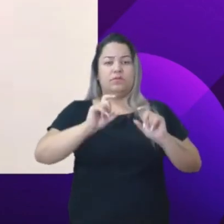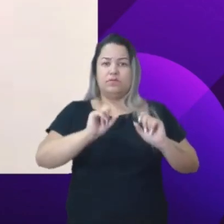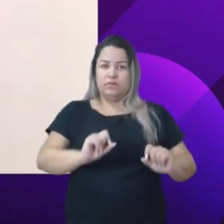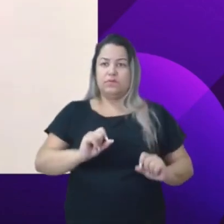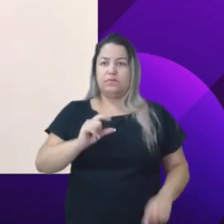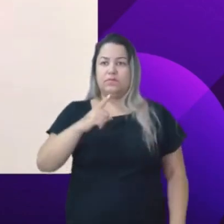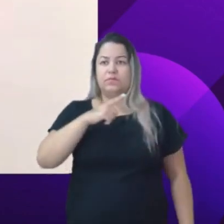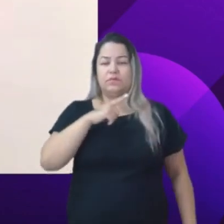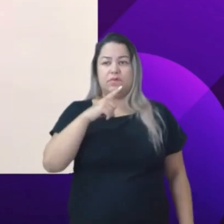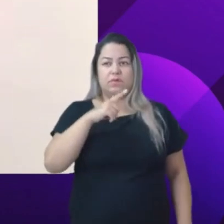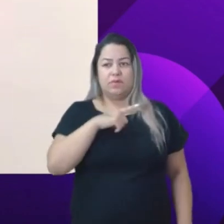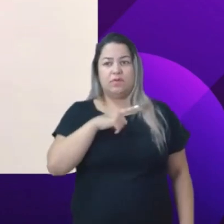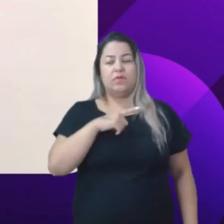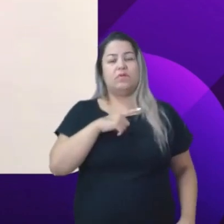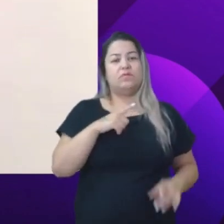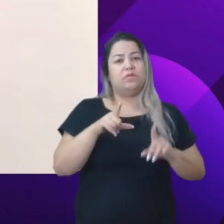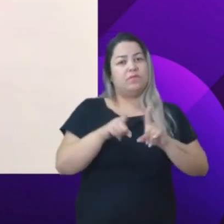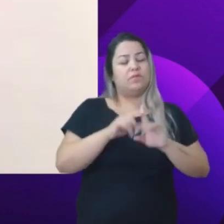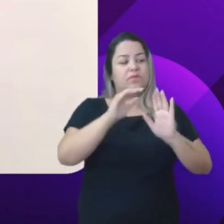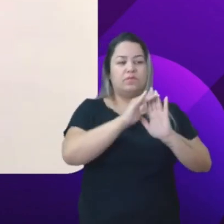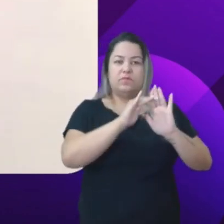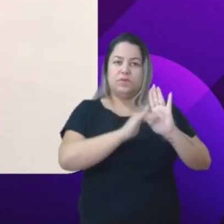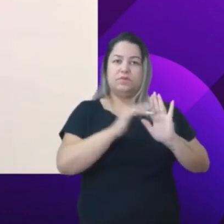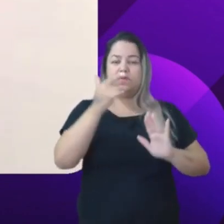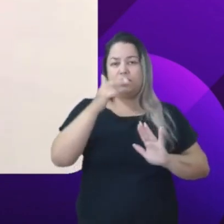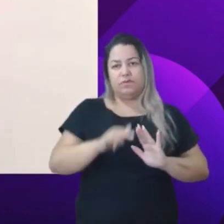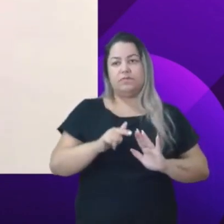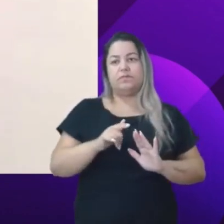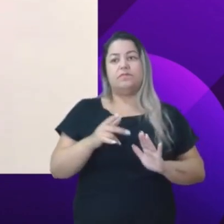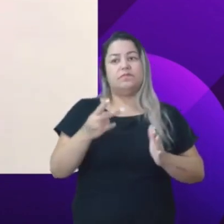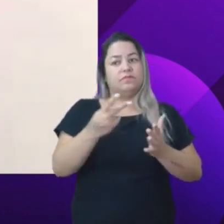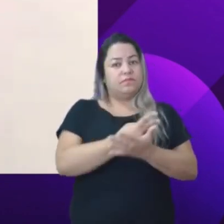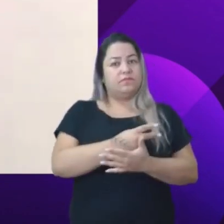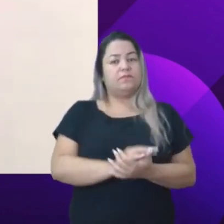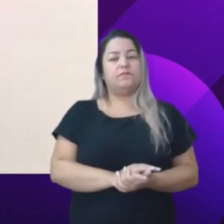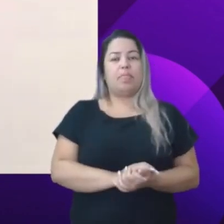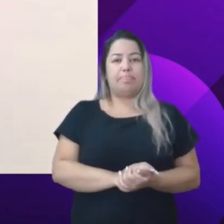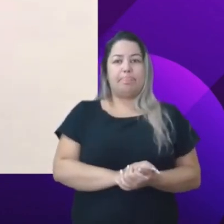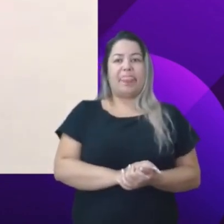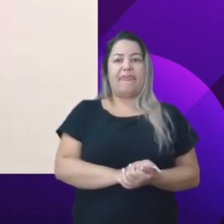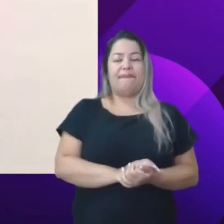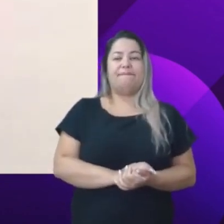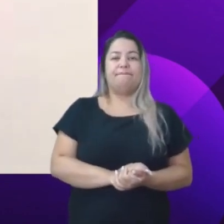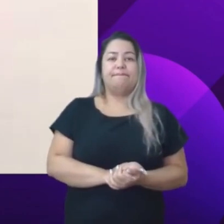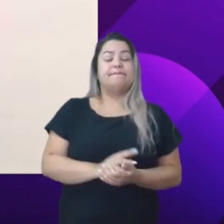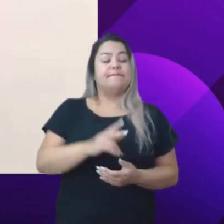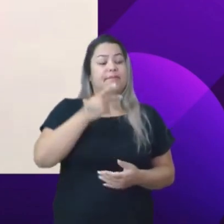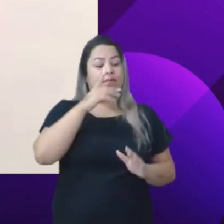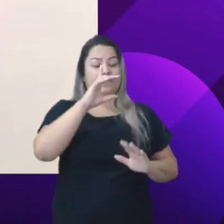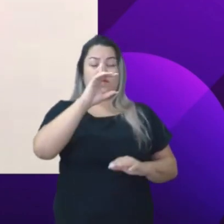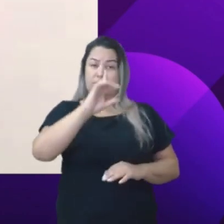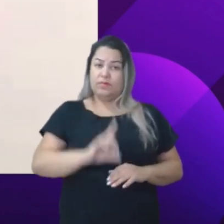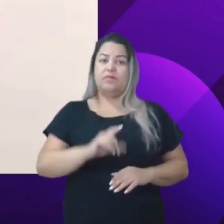através para esses programas, né, que não conseguem chegar. E aí a gente consegue também dizer sobre os direitos